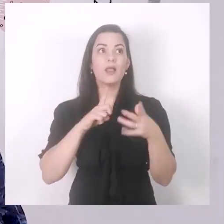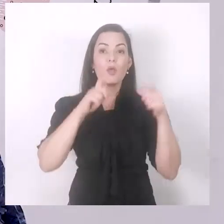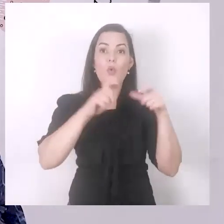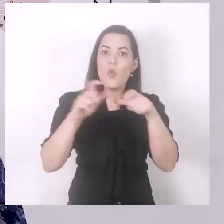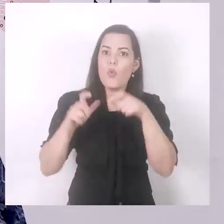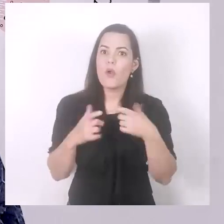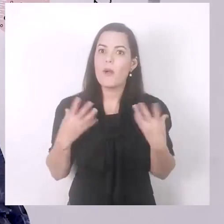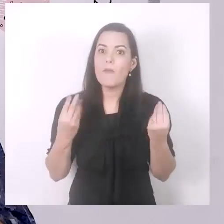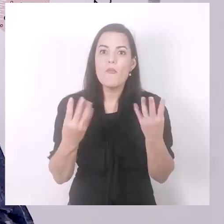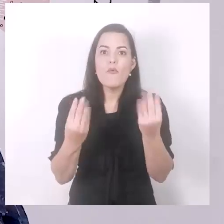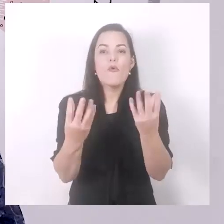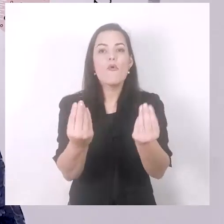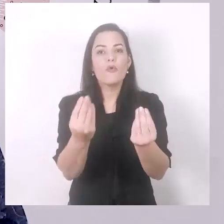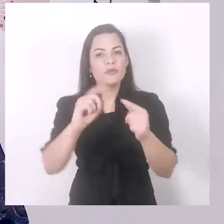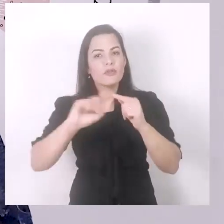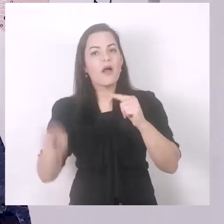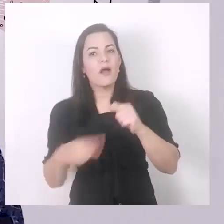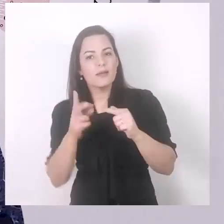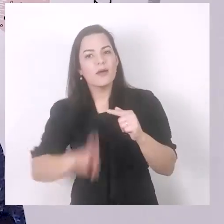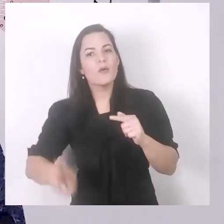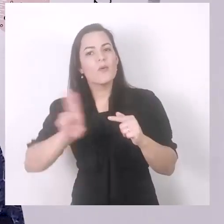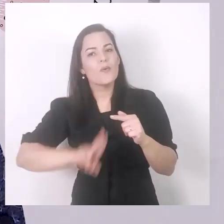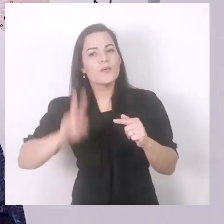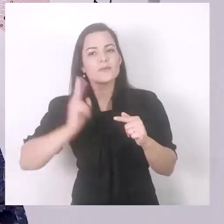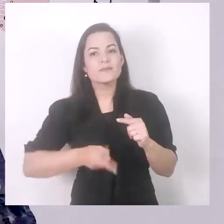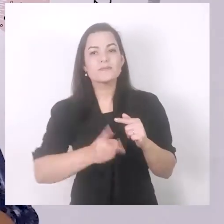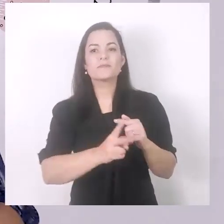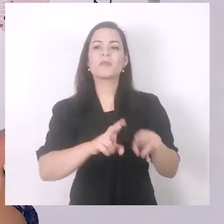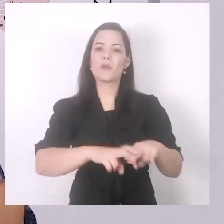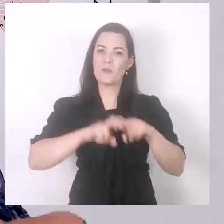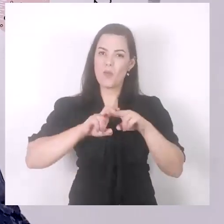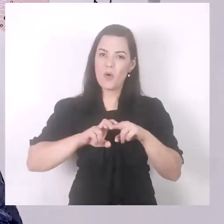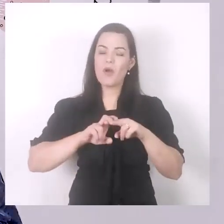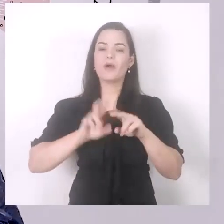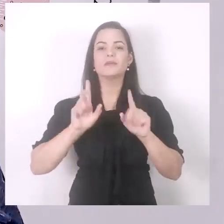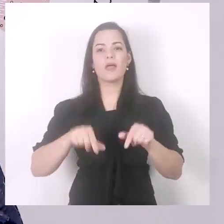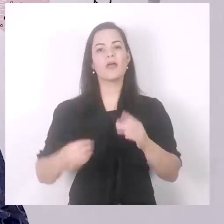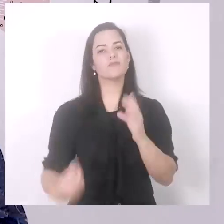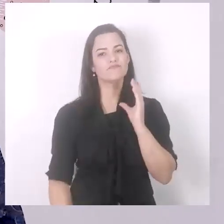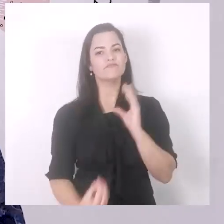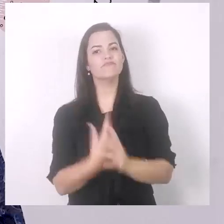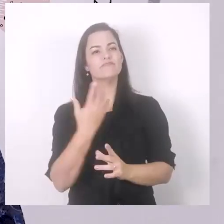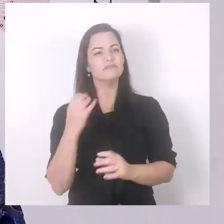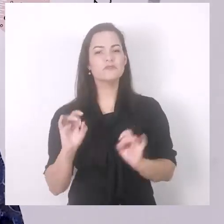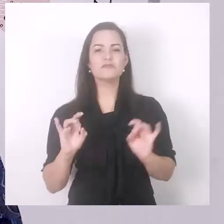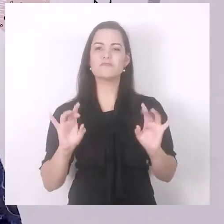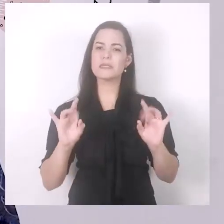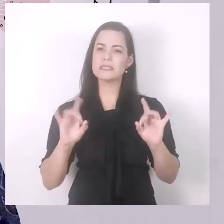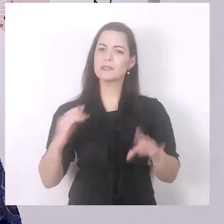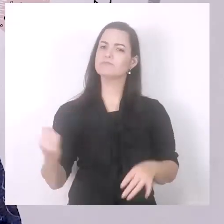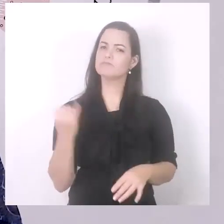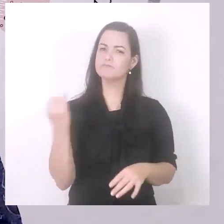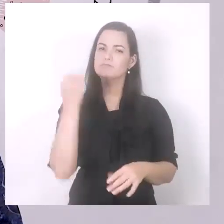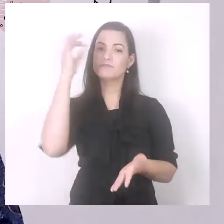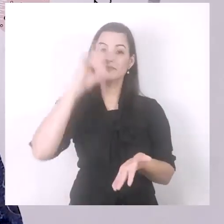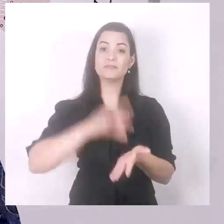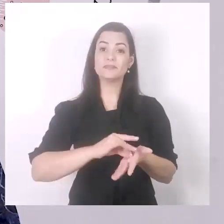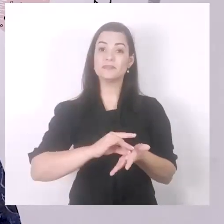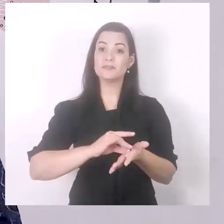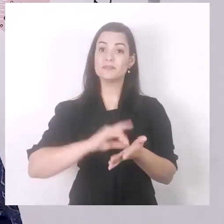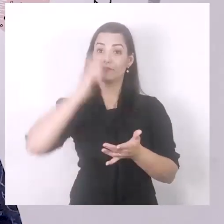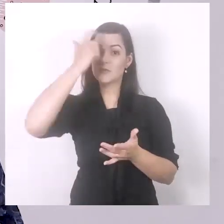bem utilizada e por isso ela é considerada uma invenção muito importante para